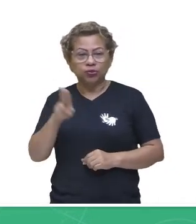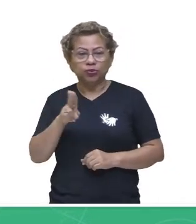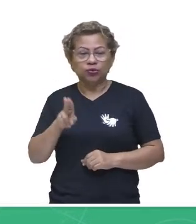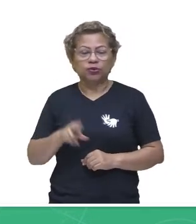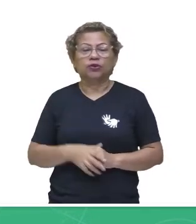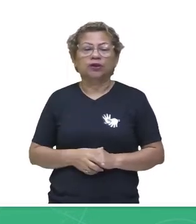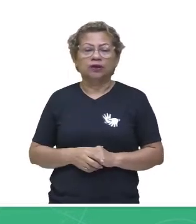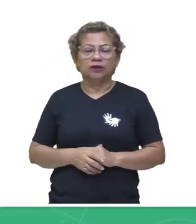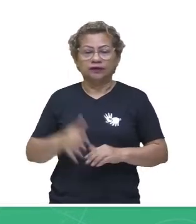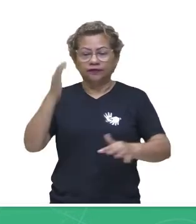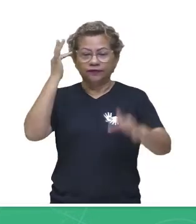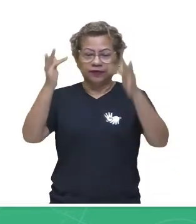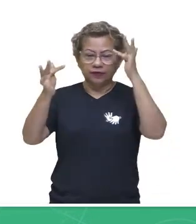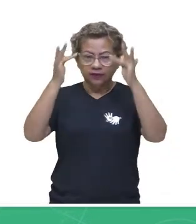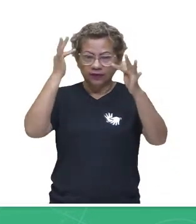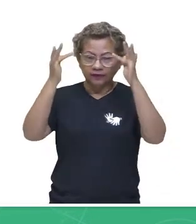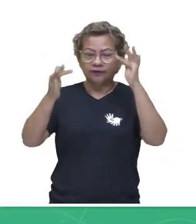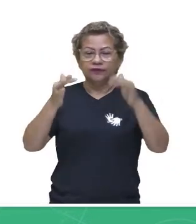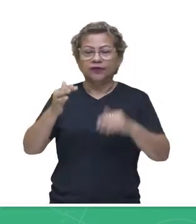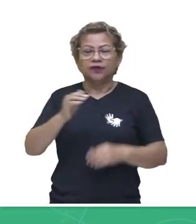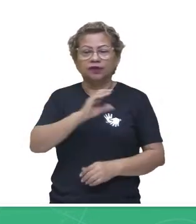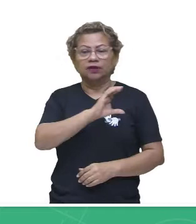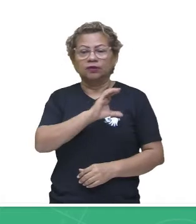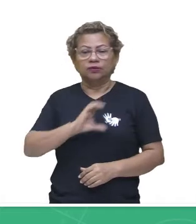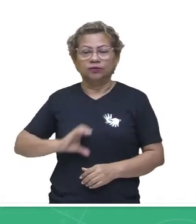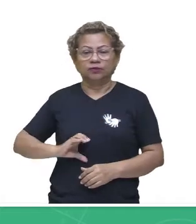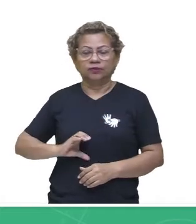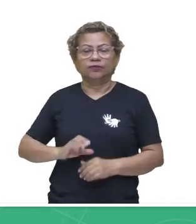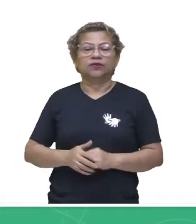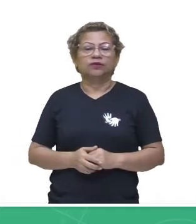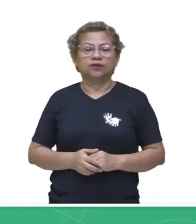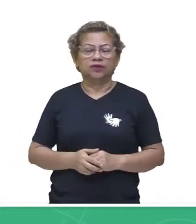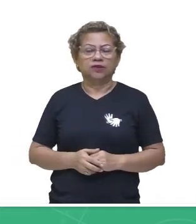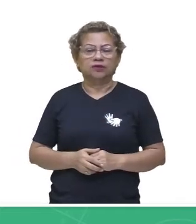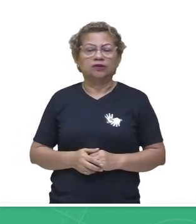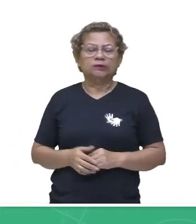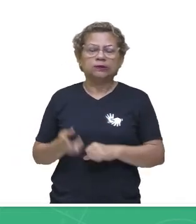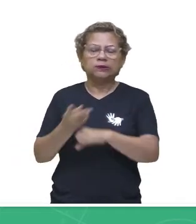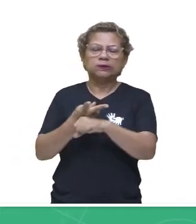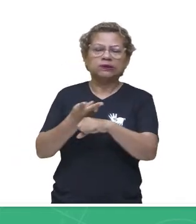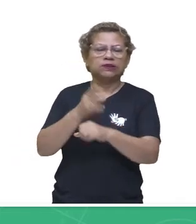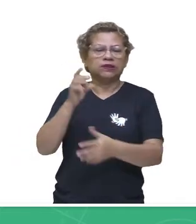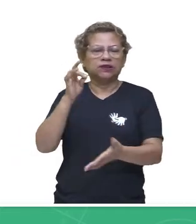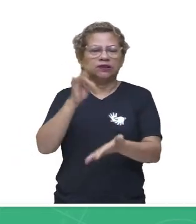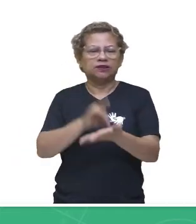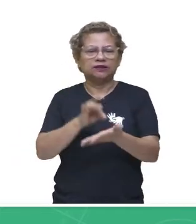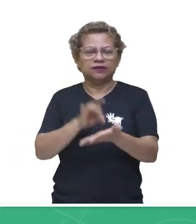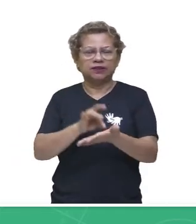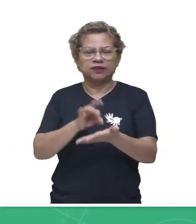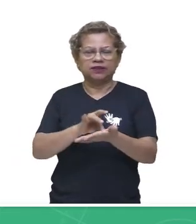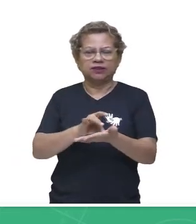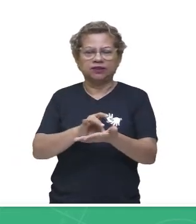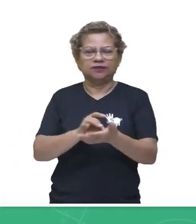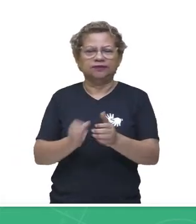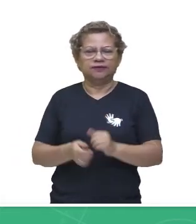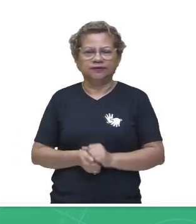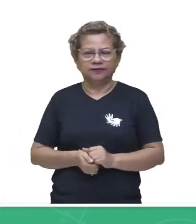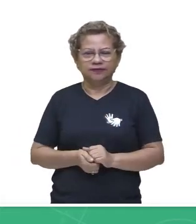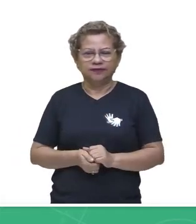gregos da filosofia grega no cristianismo e uma busca de uma verdade divina.